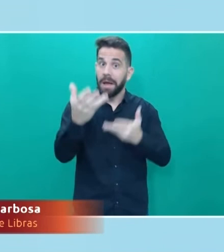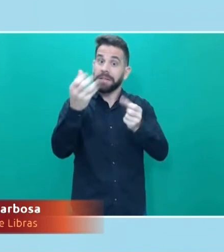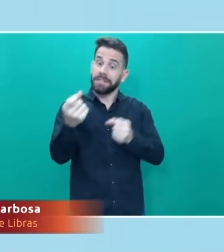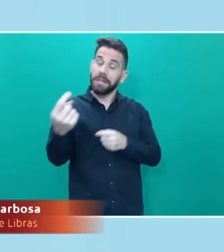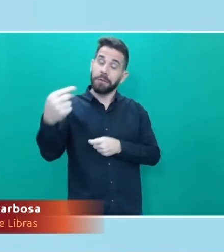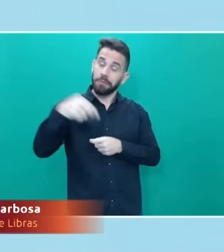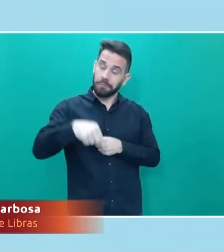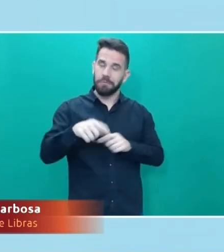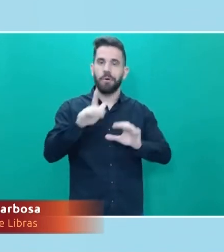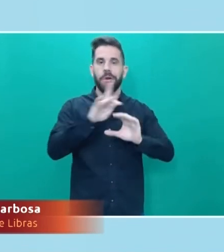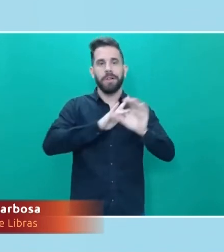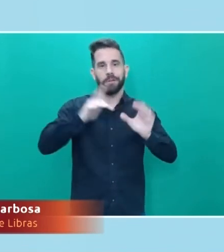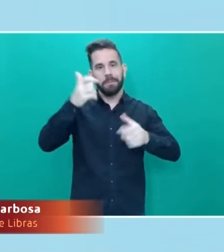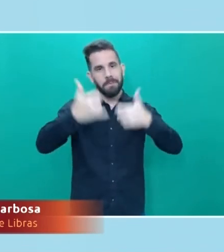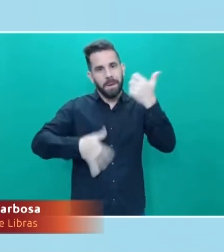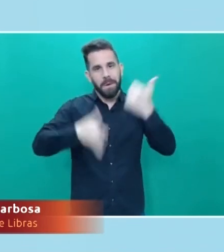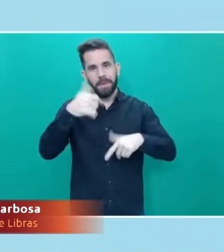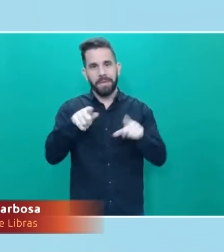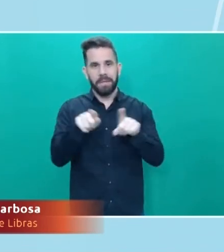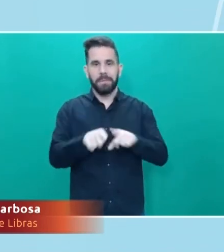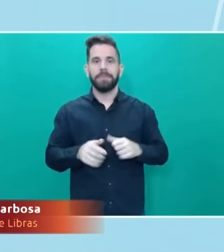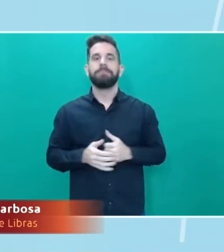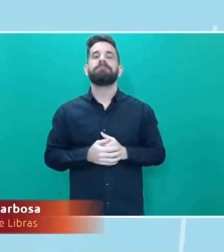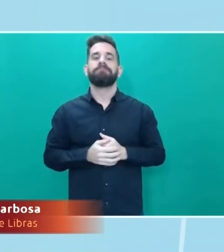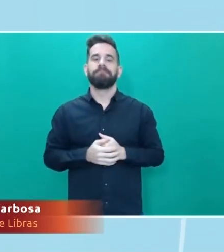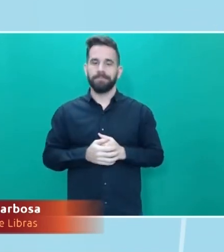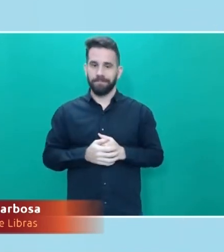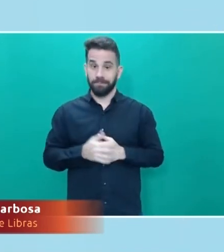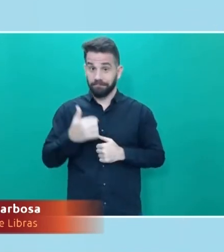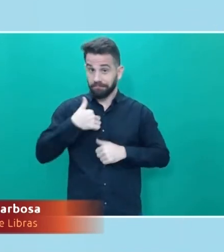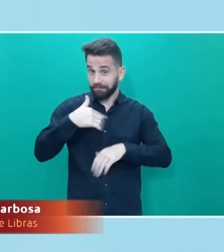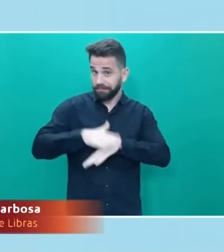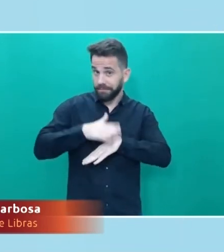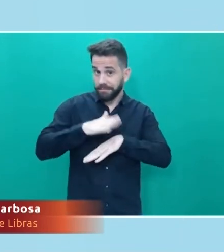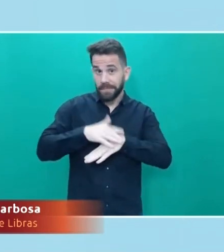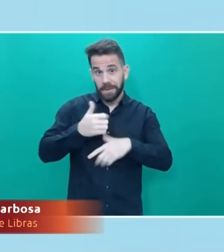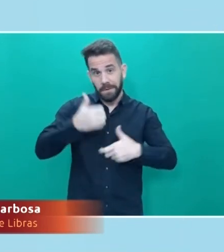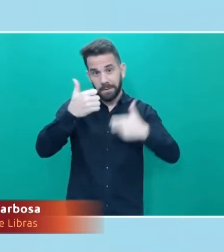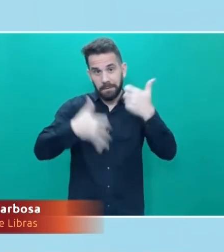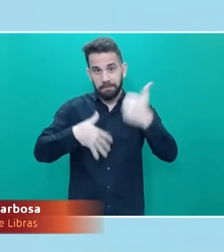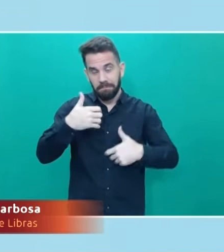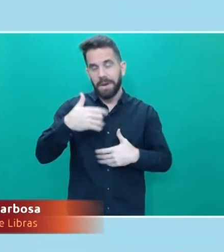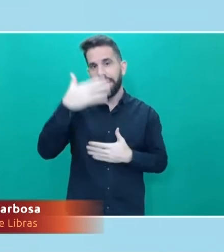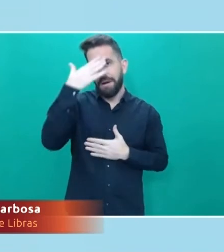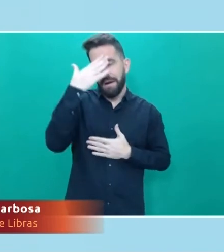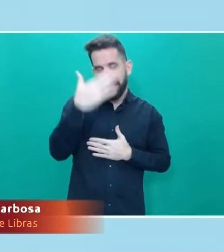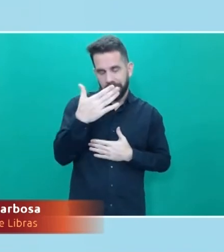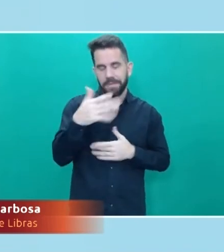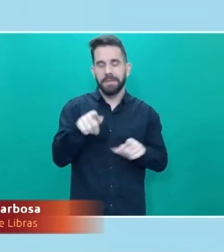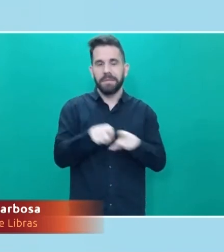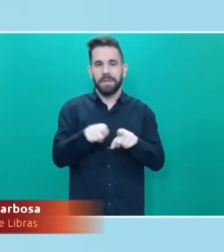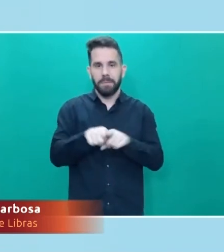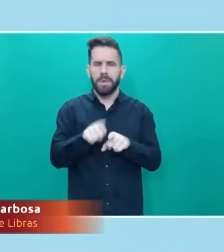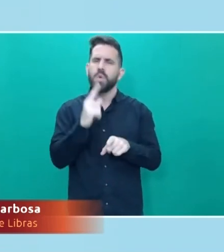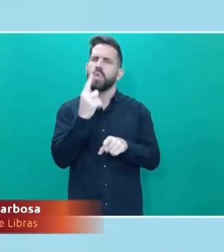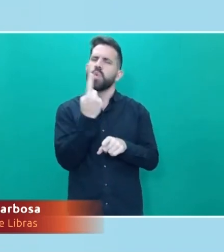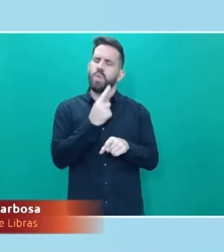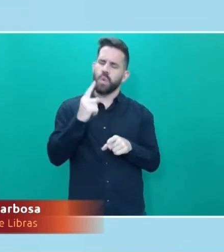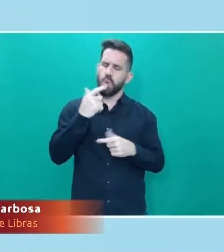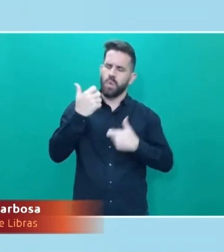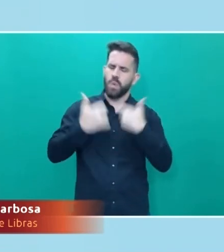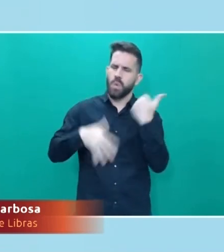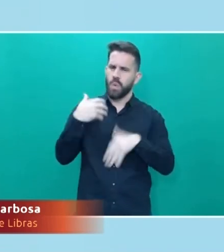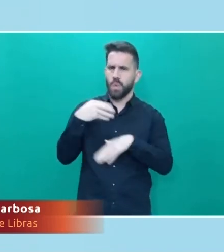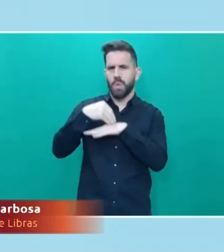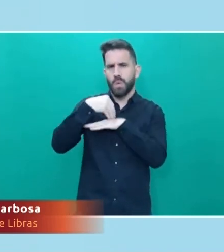participar do Conexões. Eu que agradeço muito. Eu posso fazer umas considerações? Claro que pode, tá aberto. E vou até pedir para o